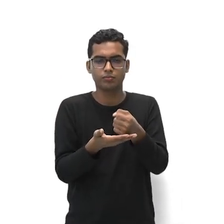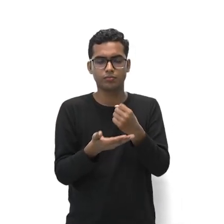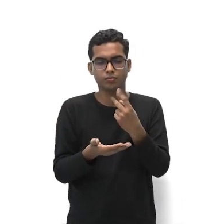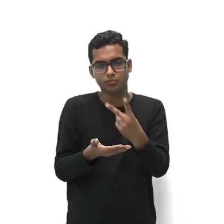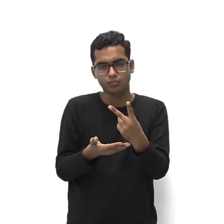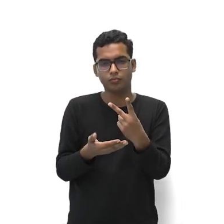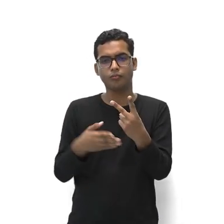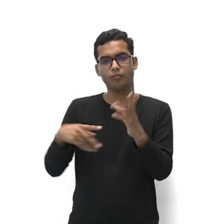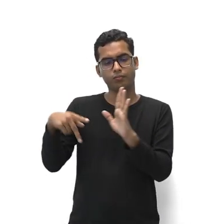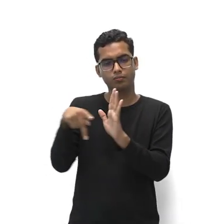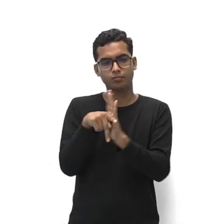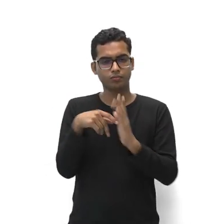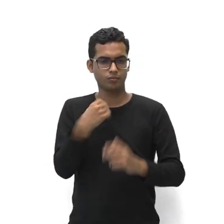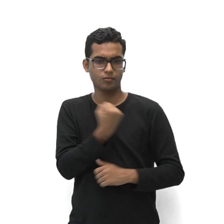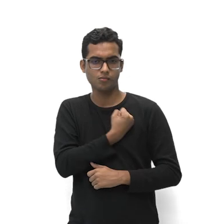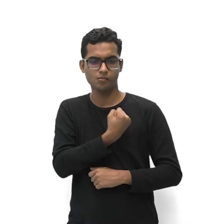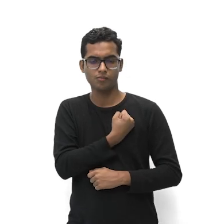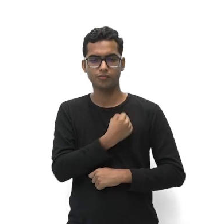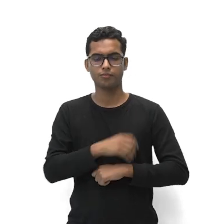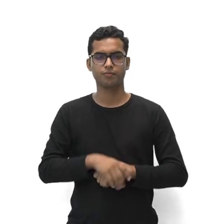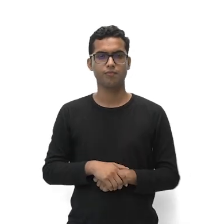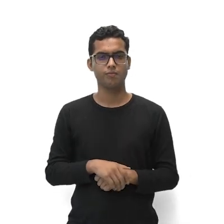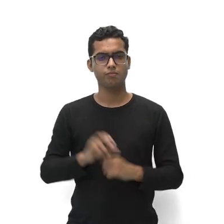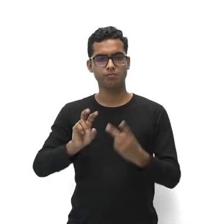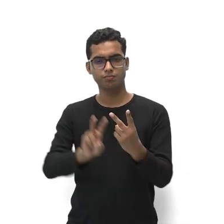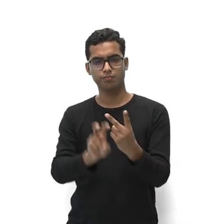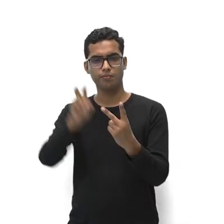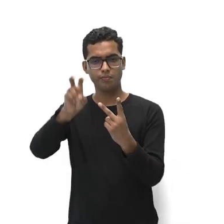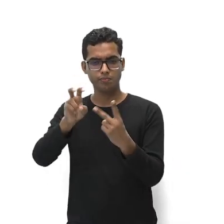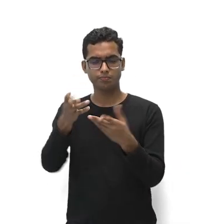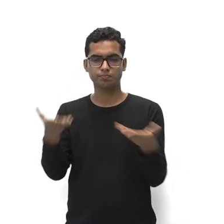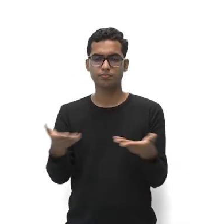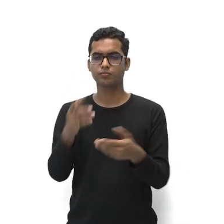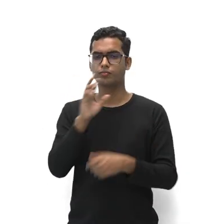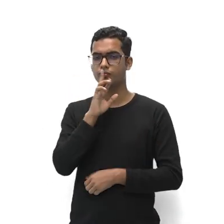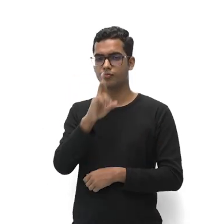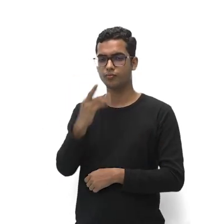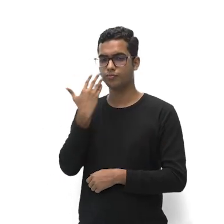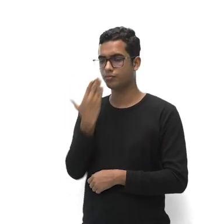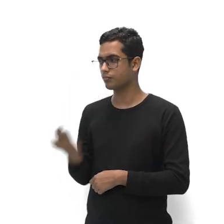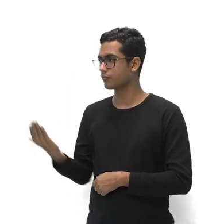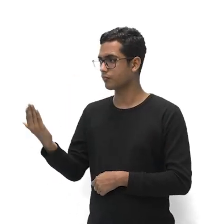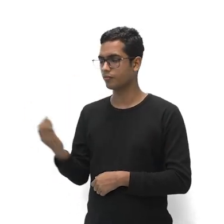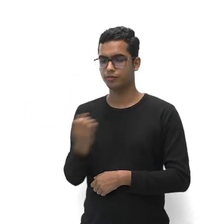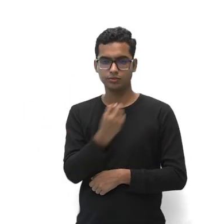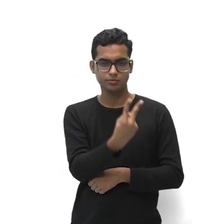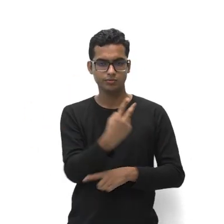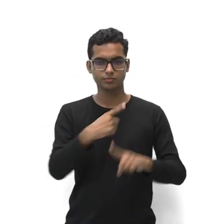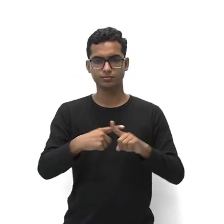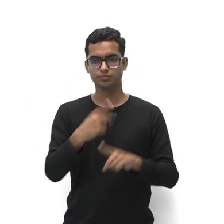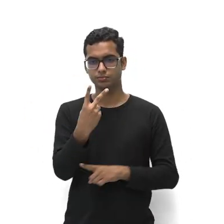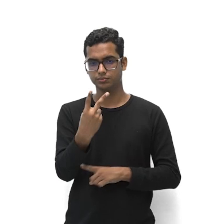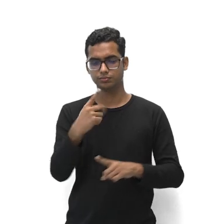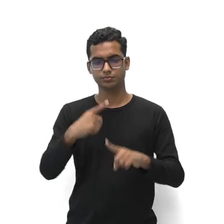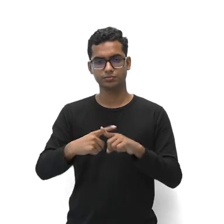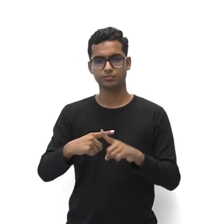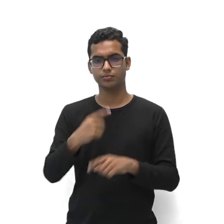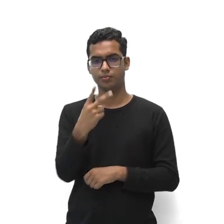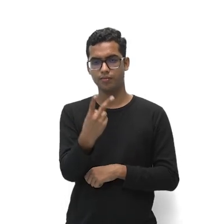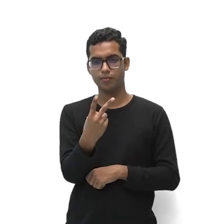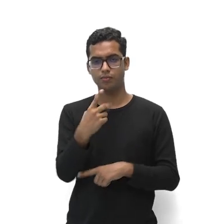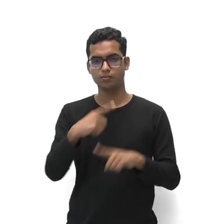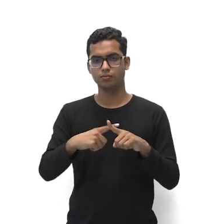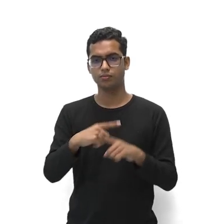mesma em função do número do expoente. Então, eu vou ter 2 que multiplica 2, que multiplica 2,